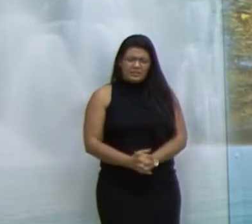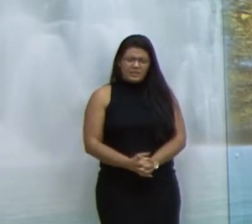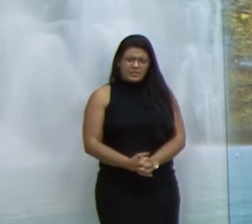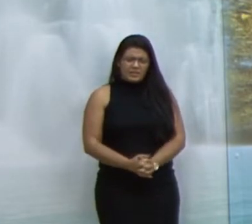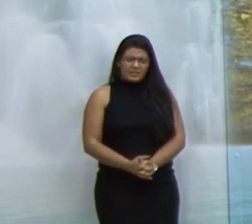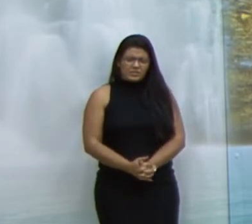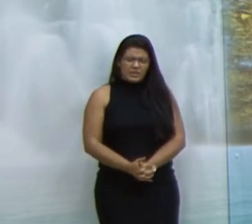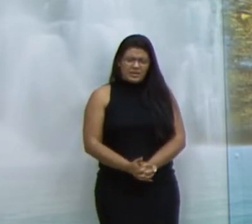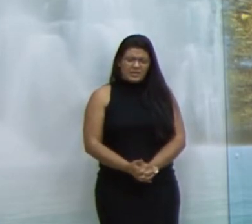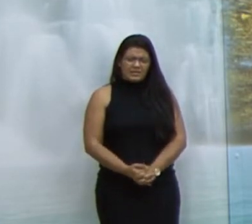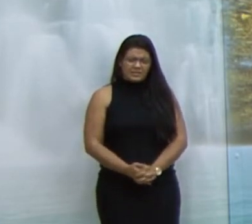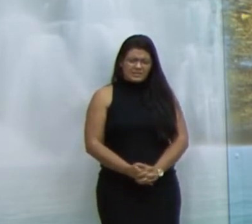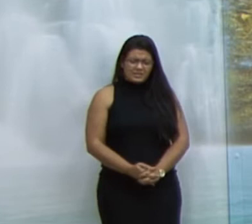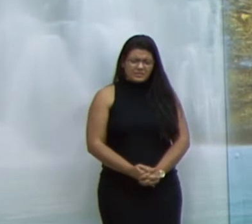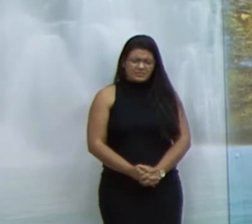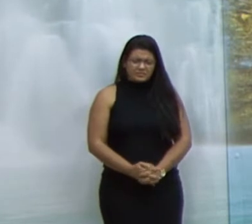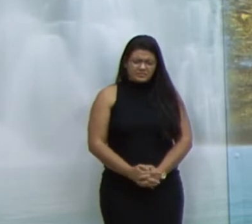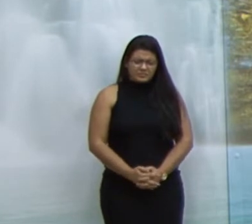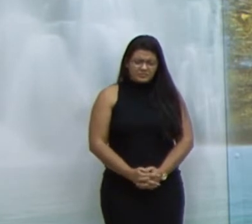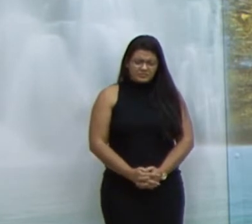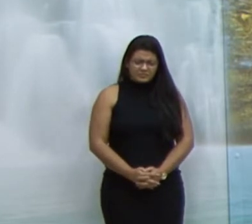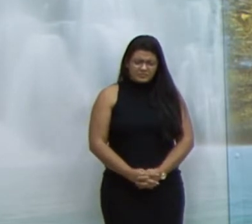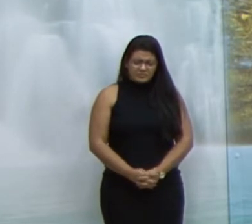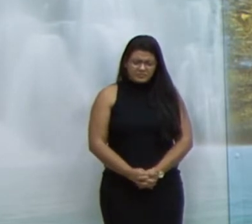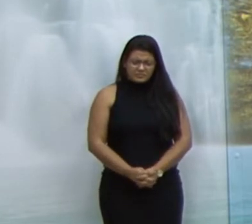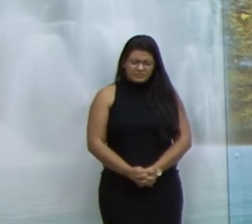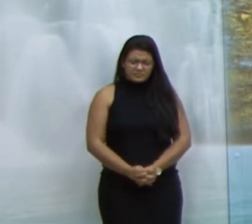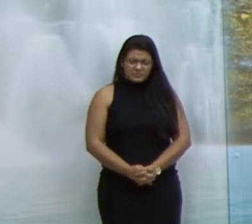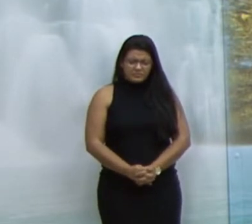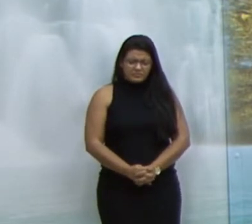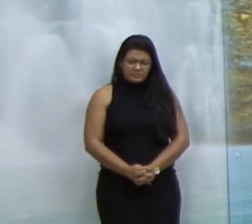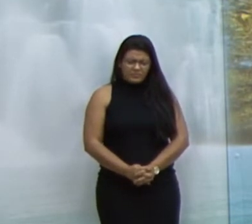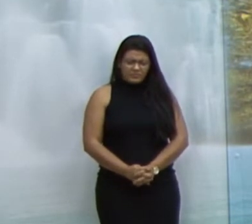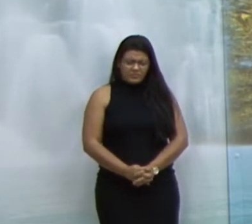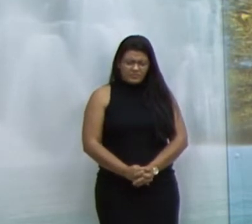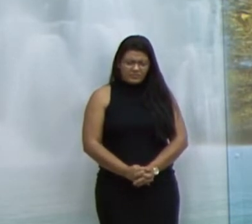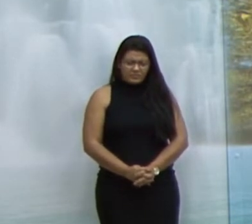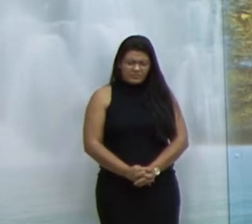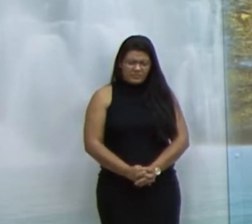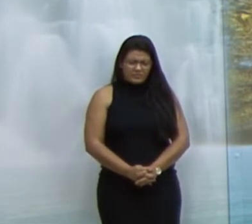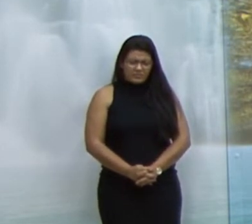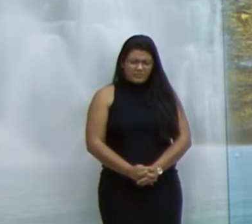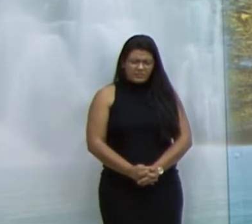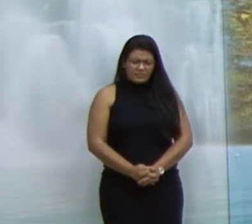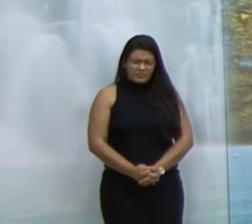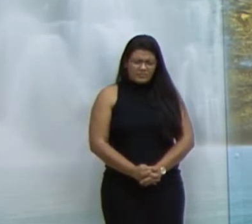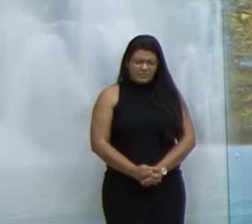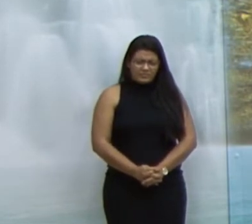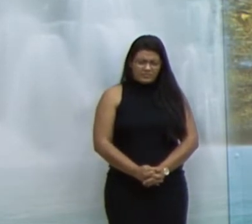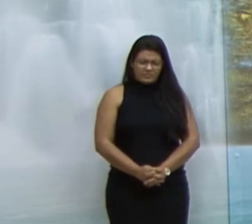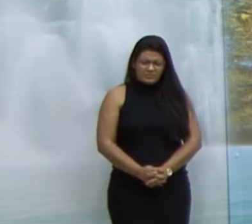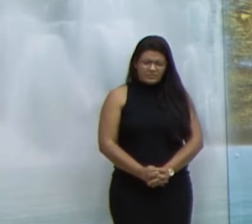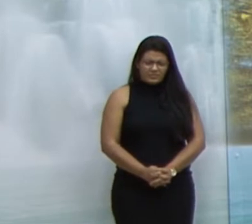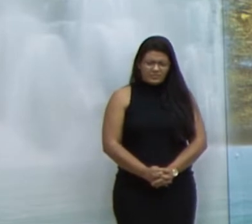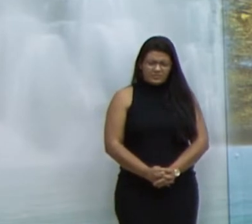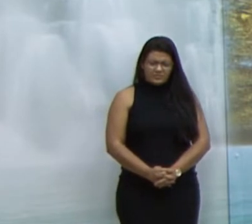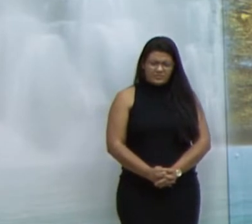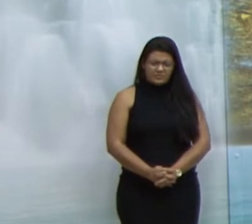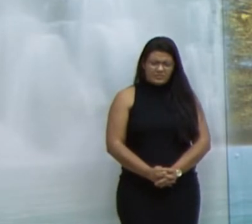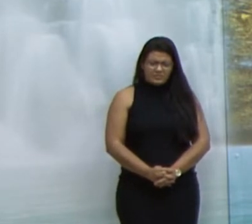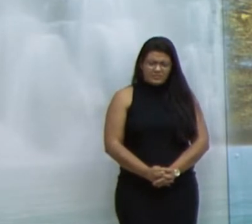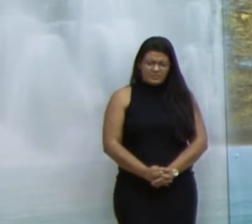Eu não tenho medo de falar a verdade, porque conhecereis a verdade vos libertará. Ah, seu adúltero,